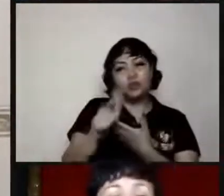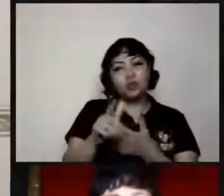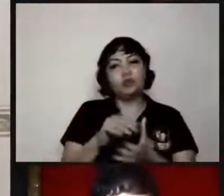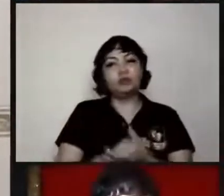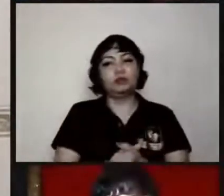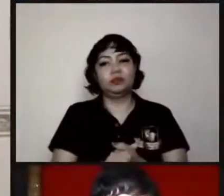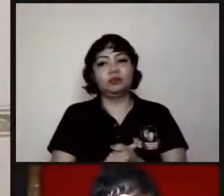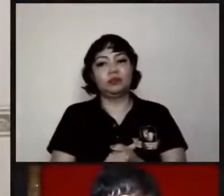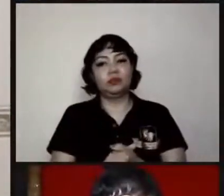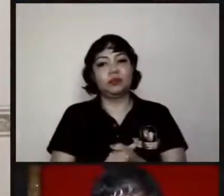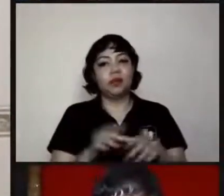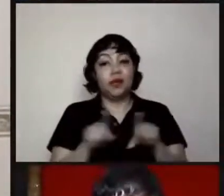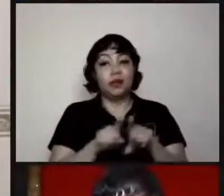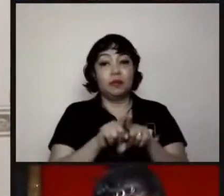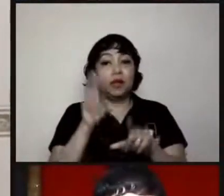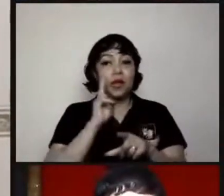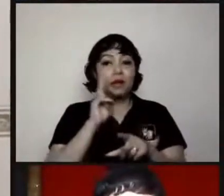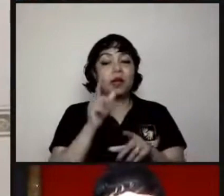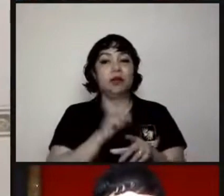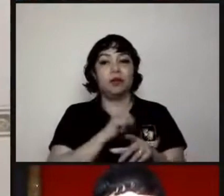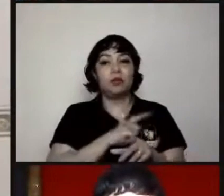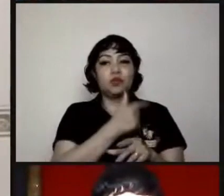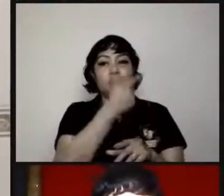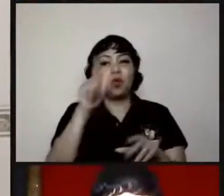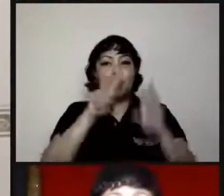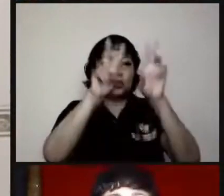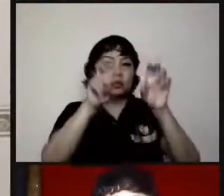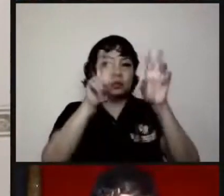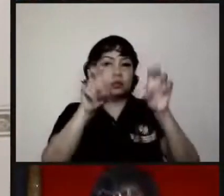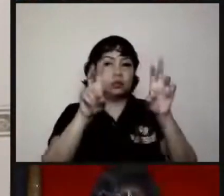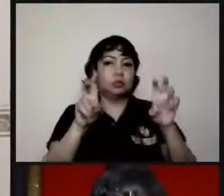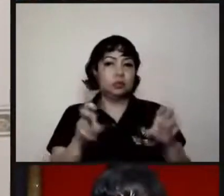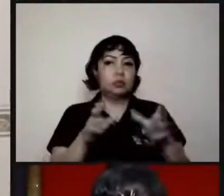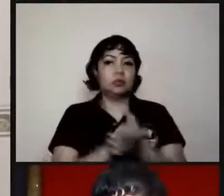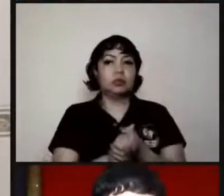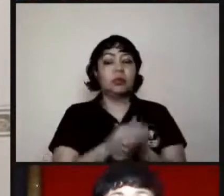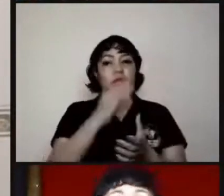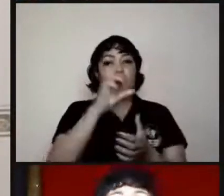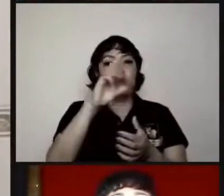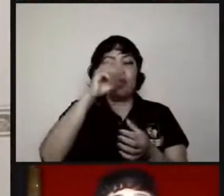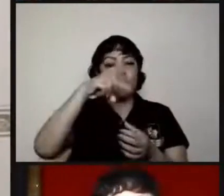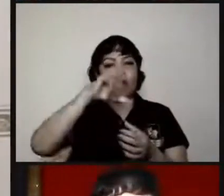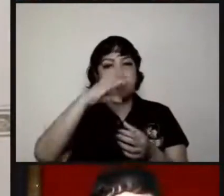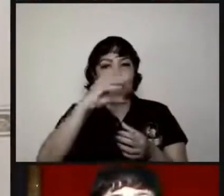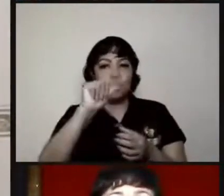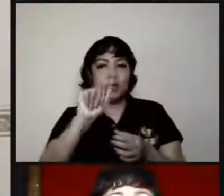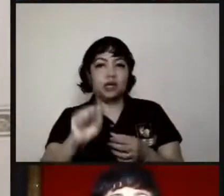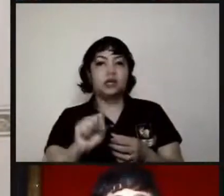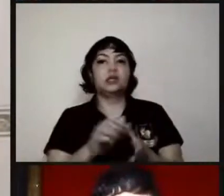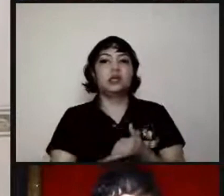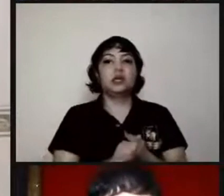também lembrar que nós temos outros textos que a gente pode pesquisar, que são crônicas, também